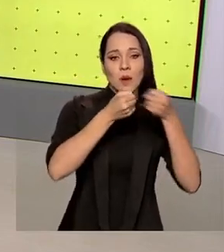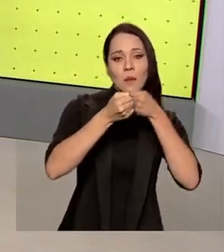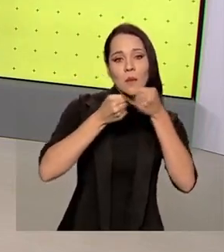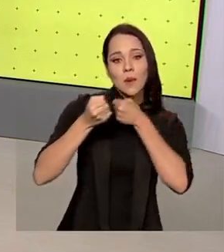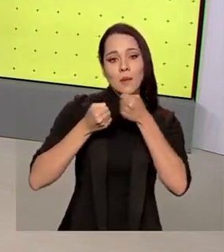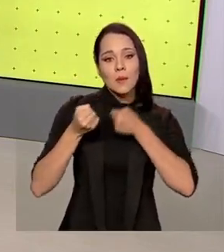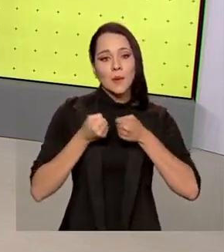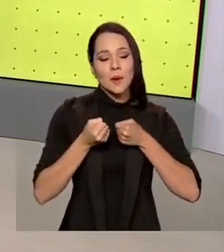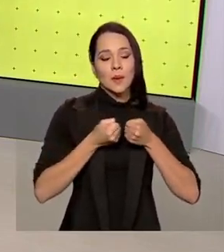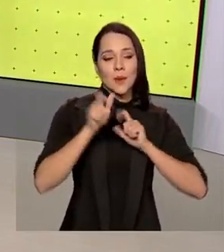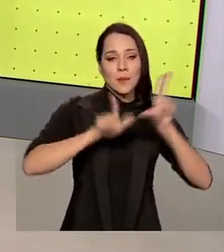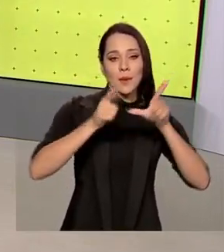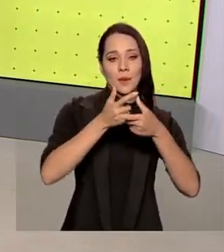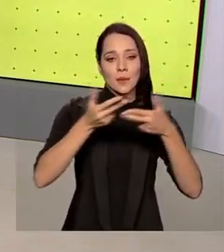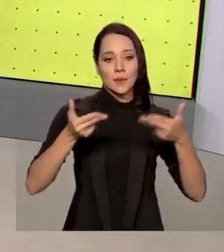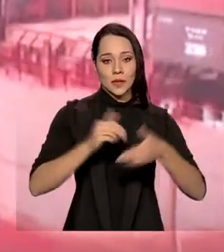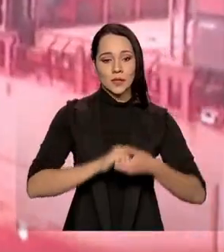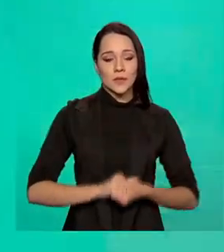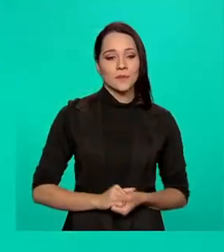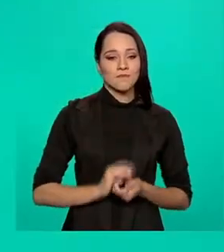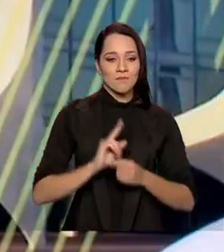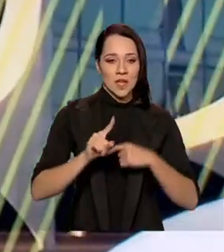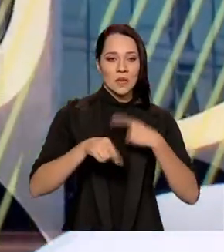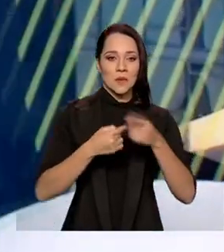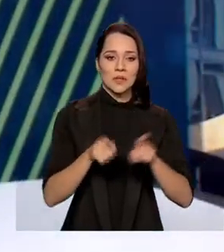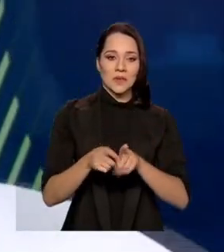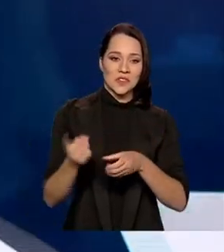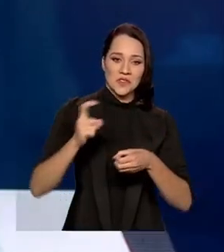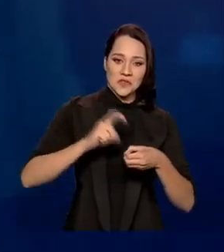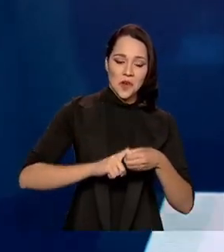uma declaração à imprensa. E daqui a